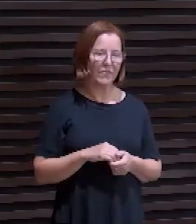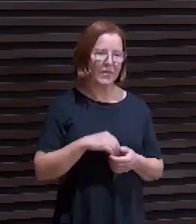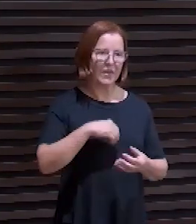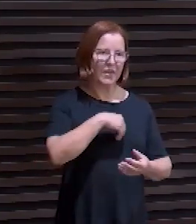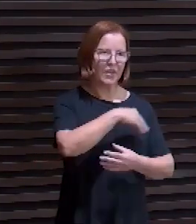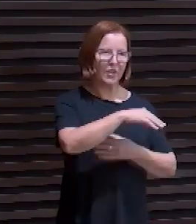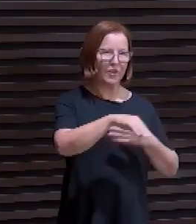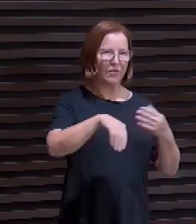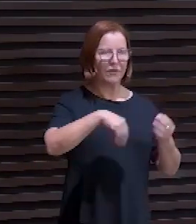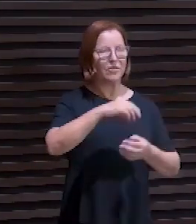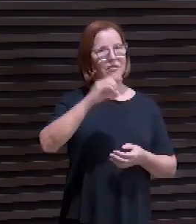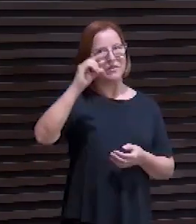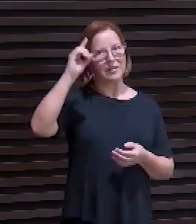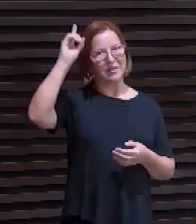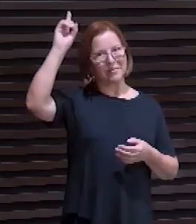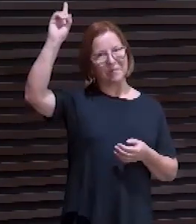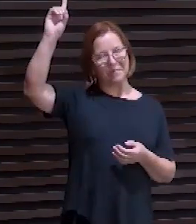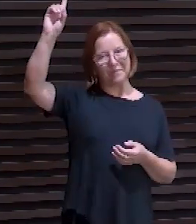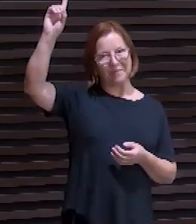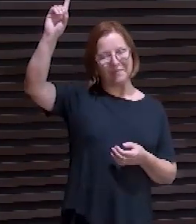a divindade.